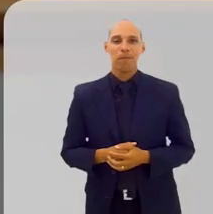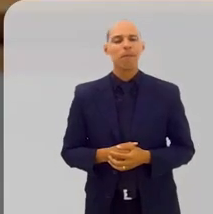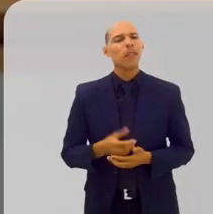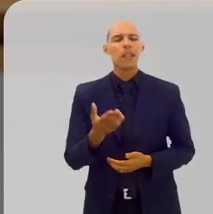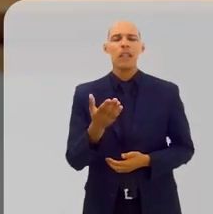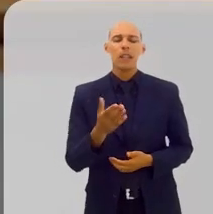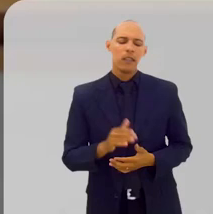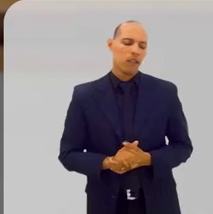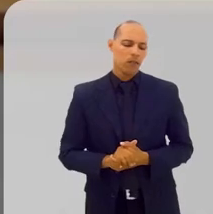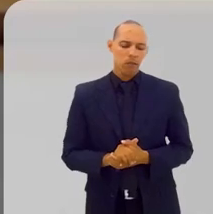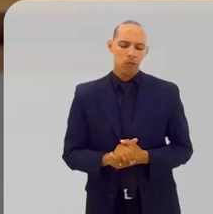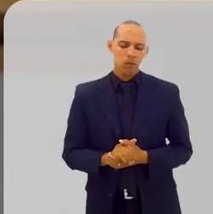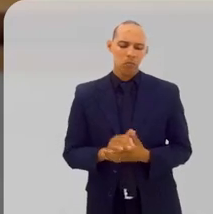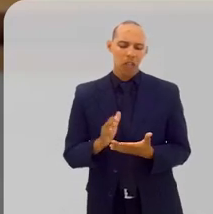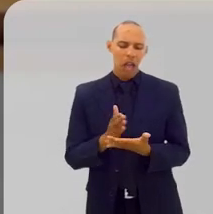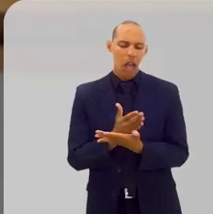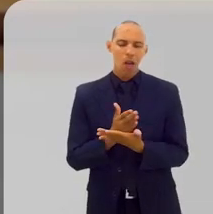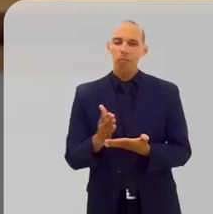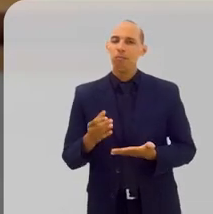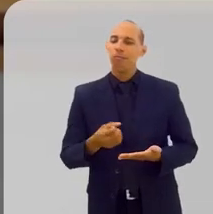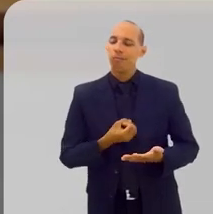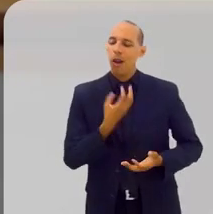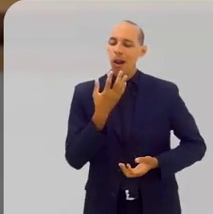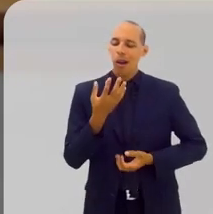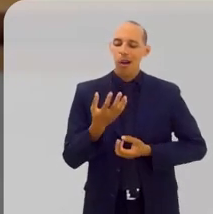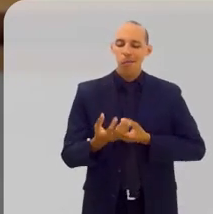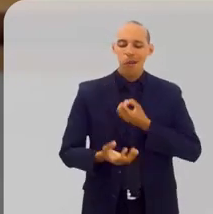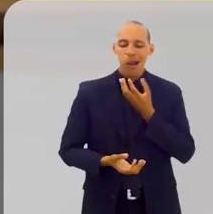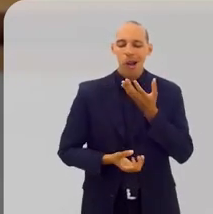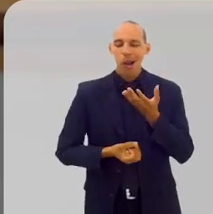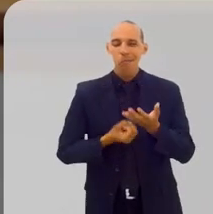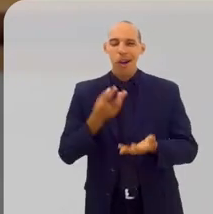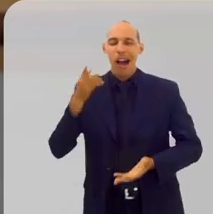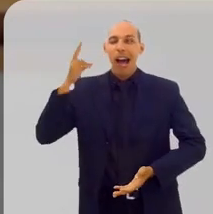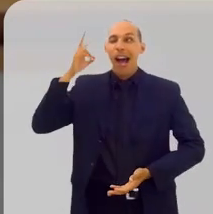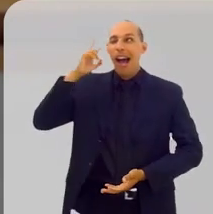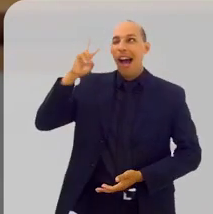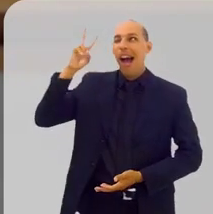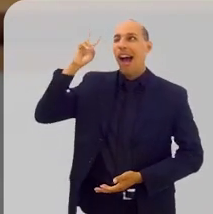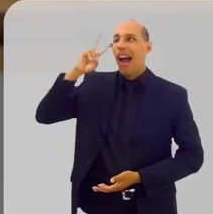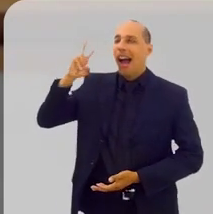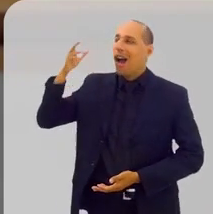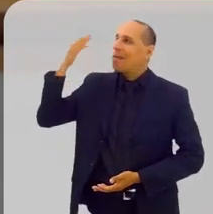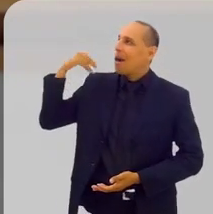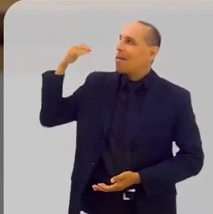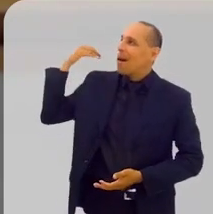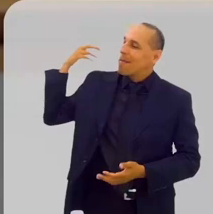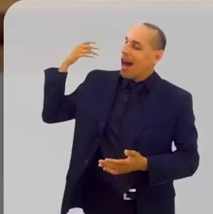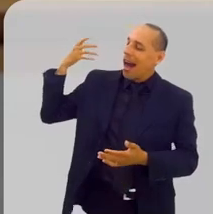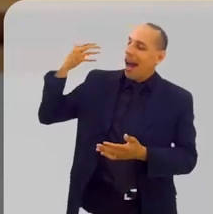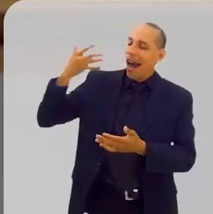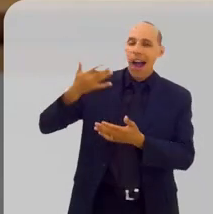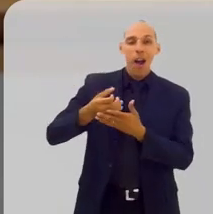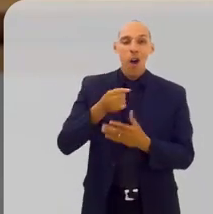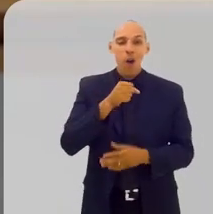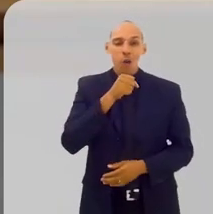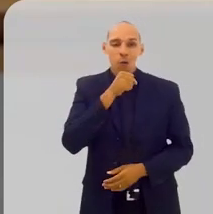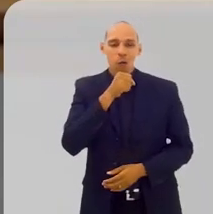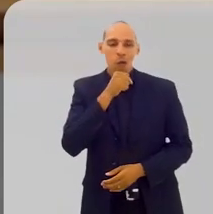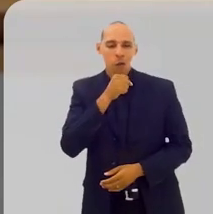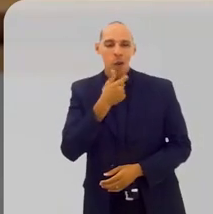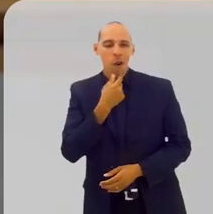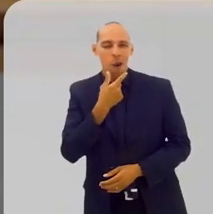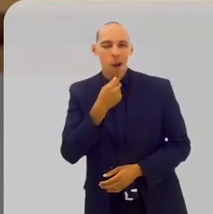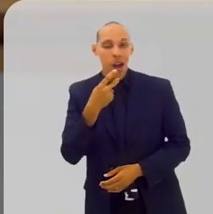e tem alguma algum poema que você traga de lá que você tenha lido com ele que ele tenha